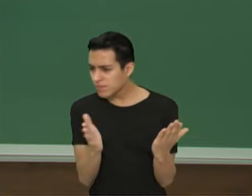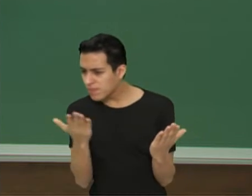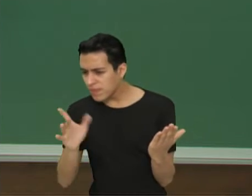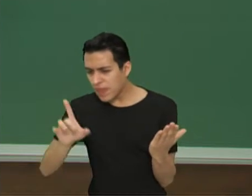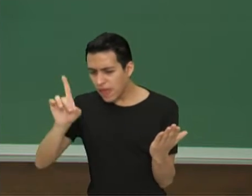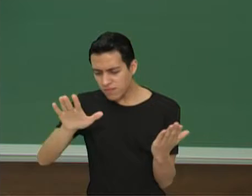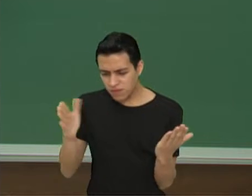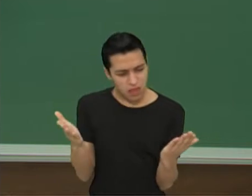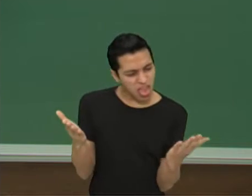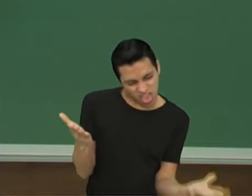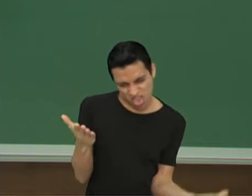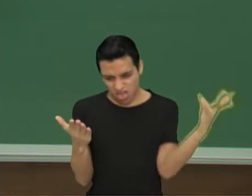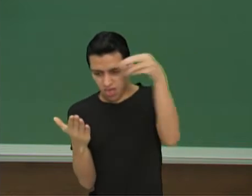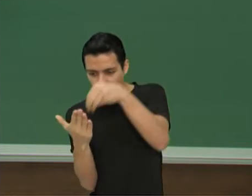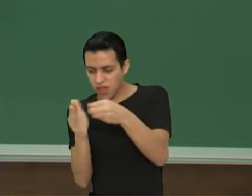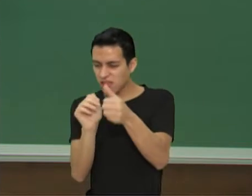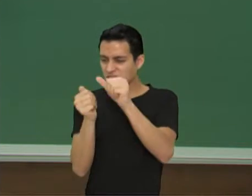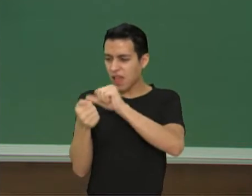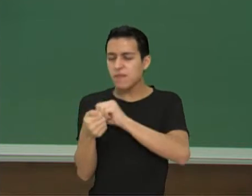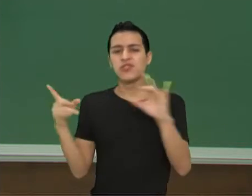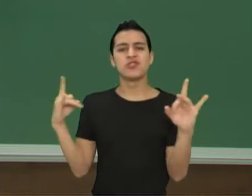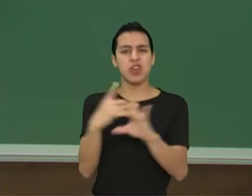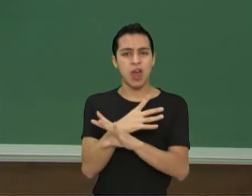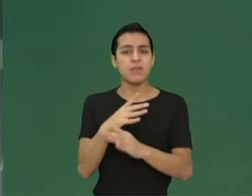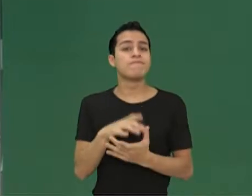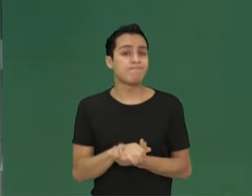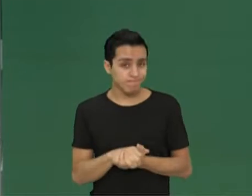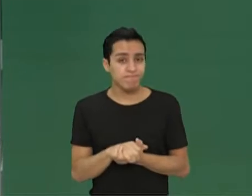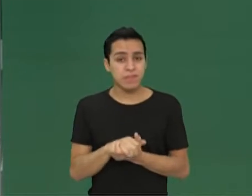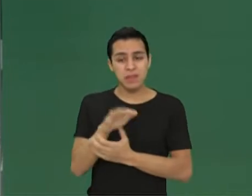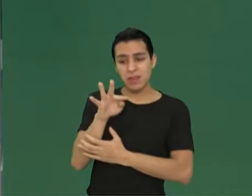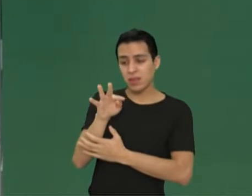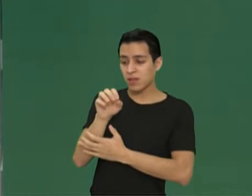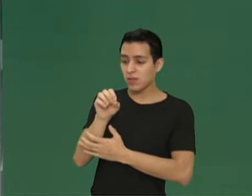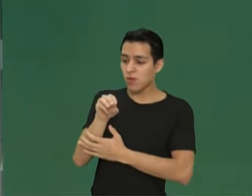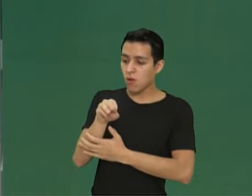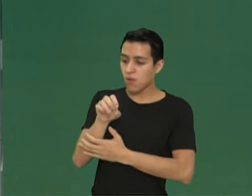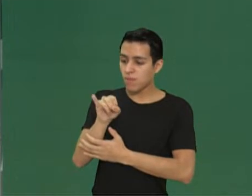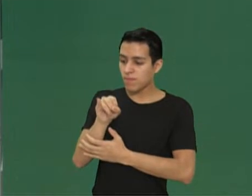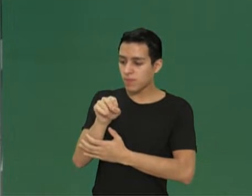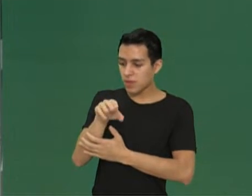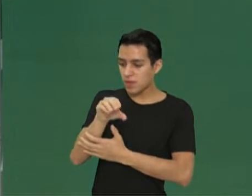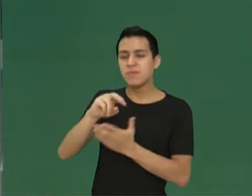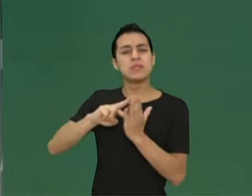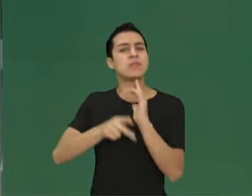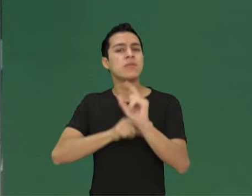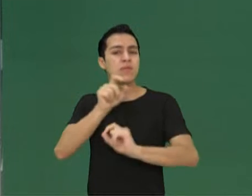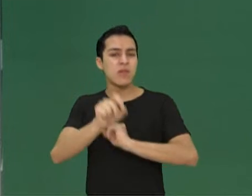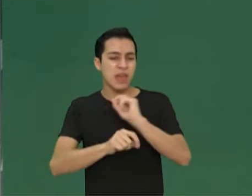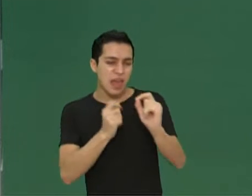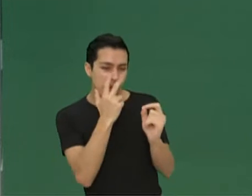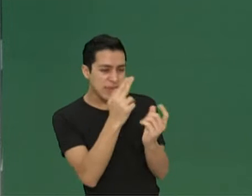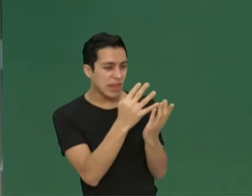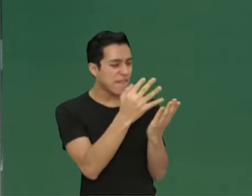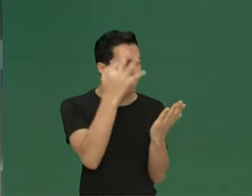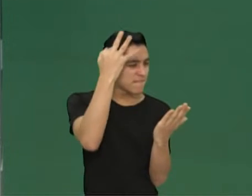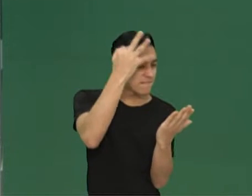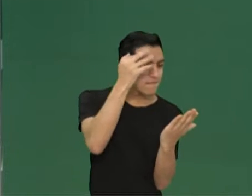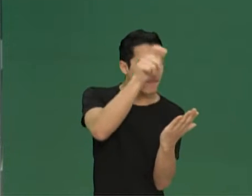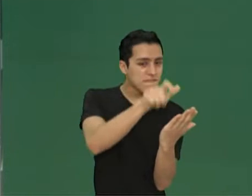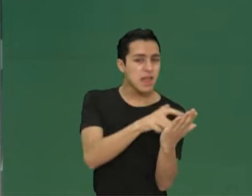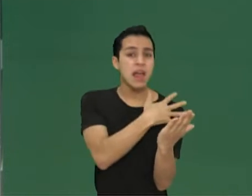filosofia ao pensamento cristão, tá? Então, o tomismo, né, vai ser a adequação da